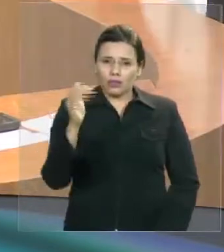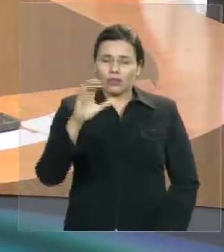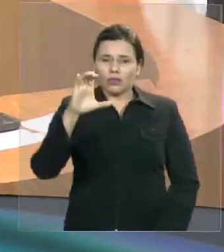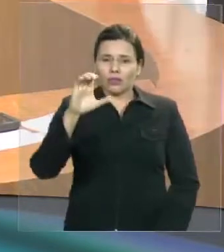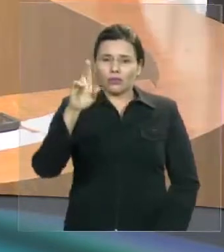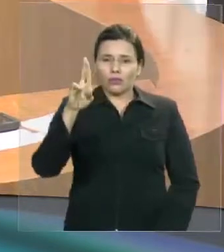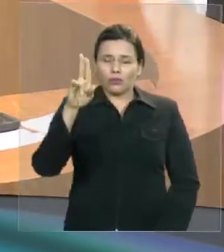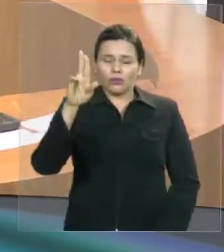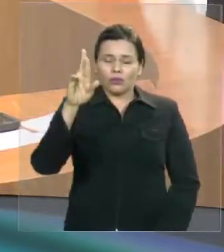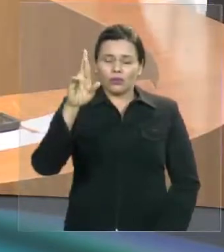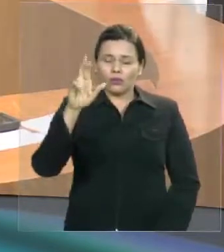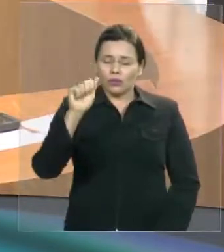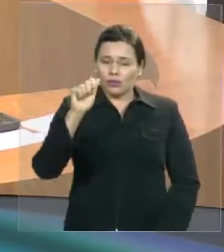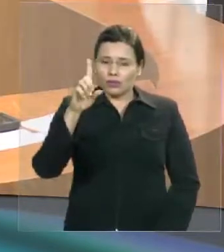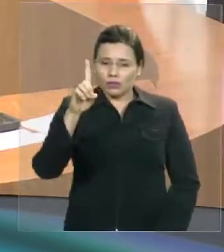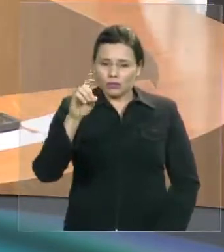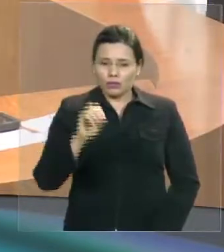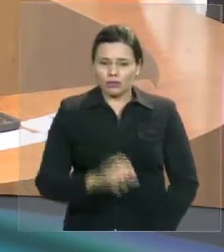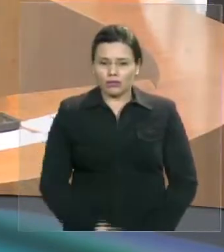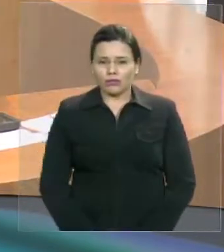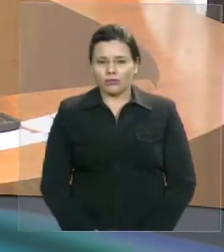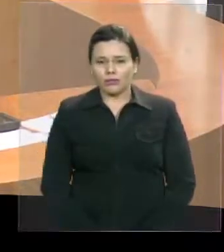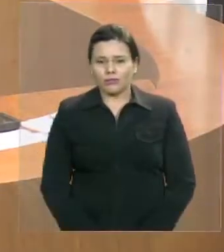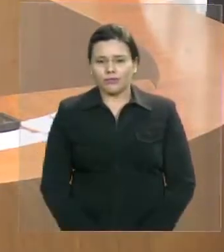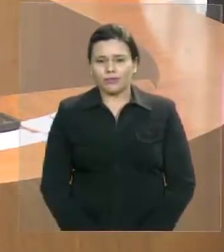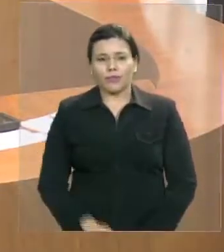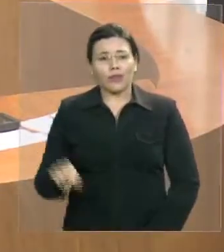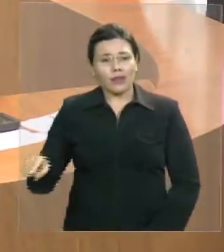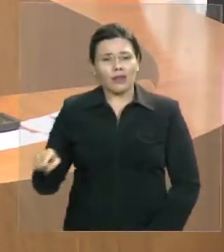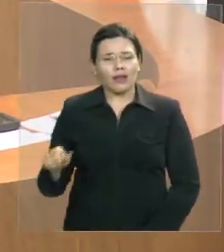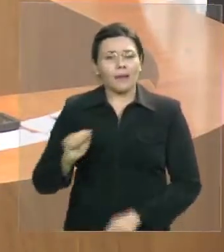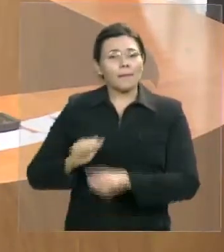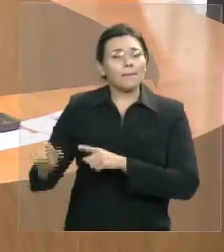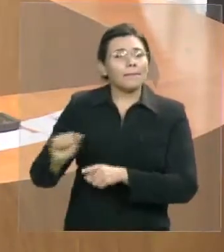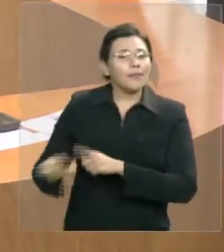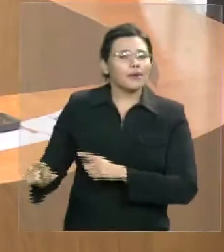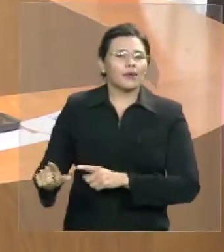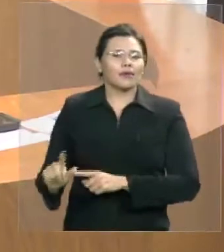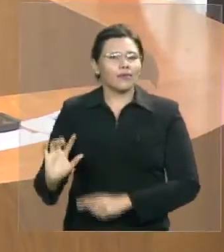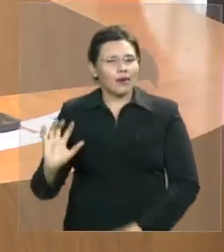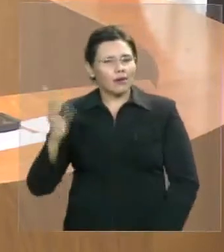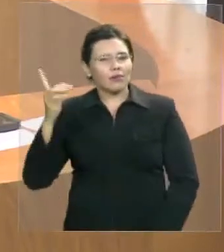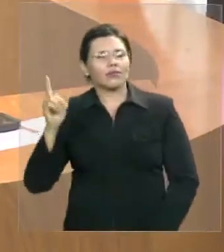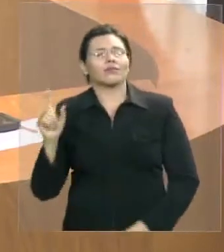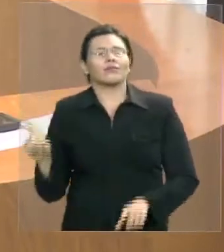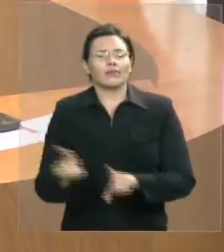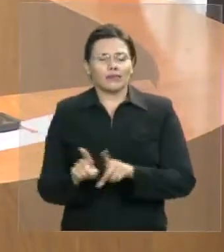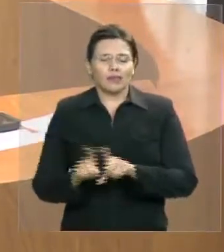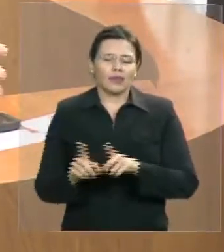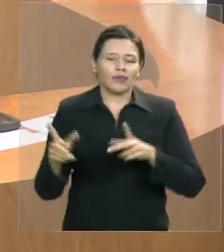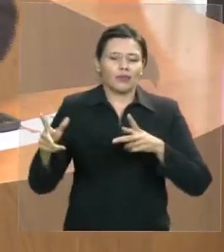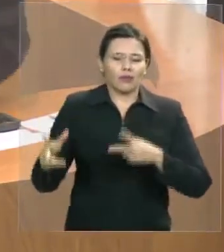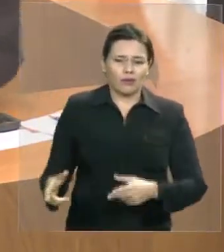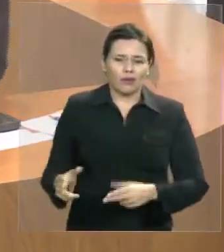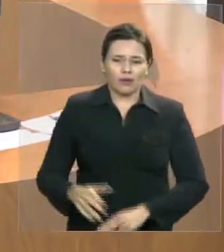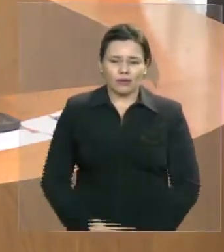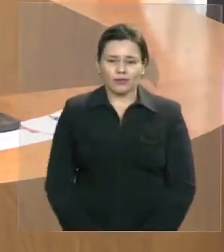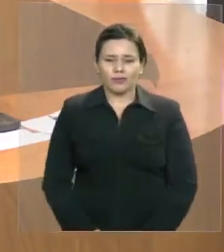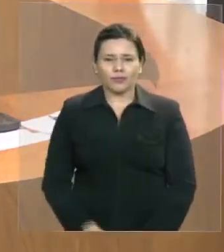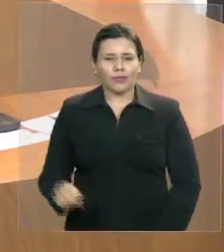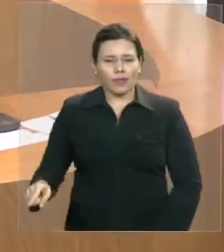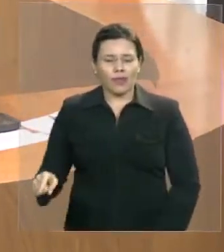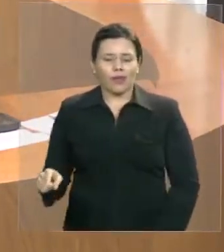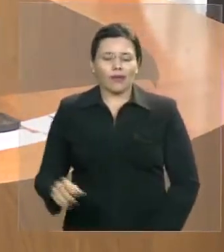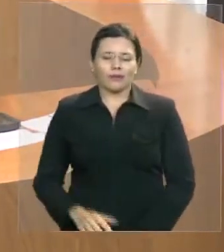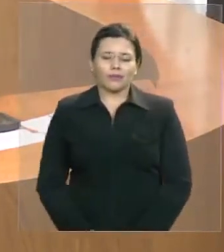o pré-candidato Luciano Genésio, perdeu com o governador Flávio Dino em sua primeira eleição, ganhou com o governador Flávio